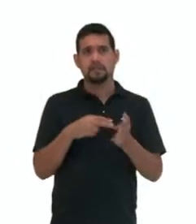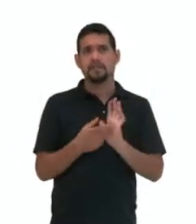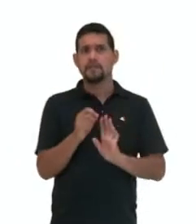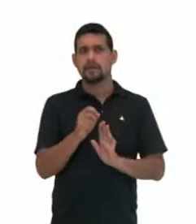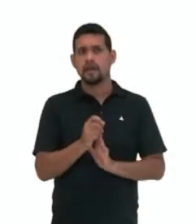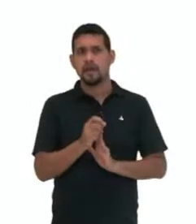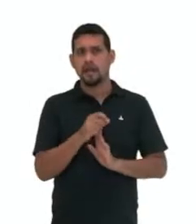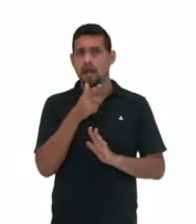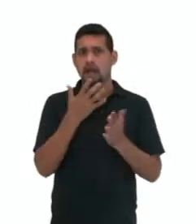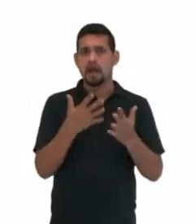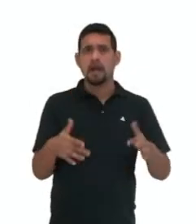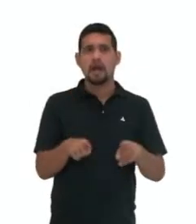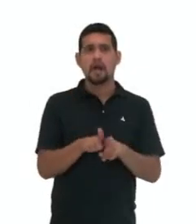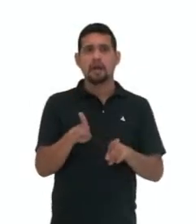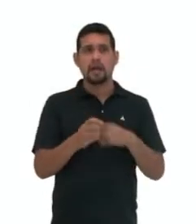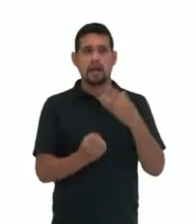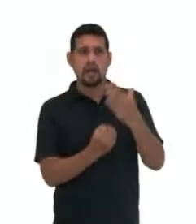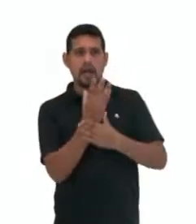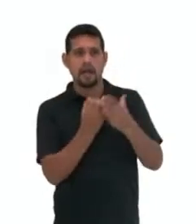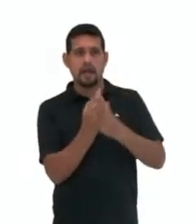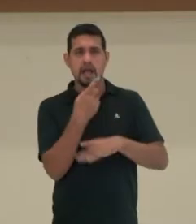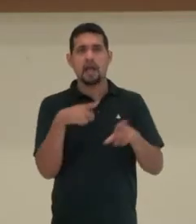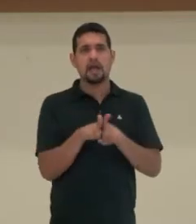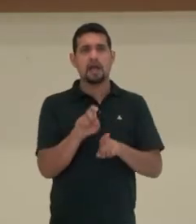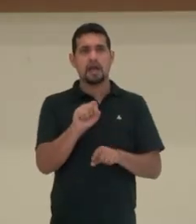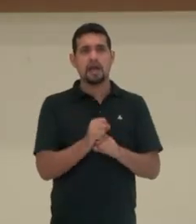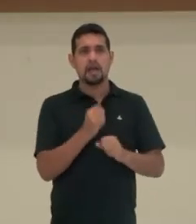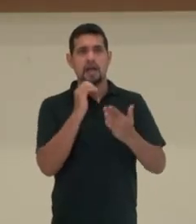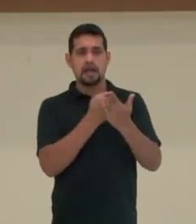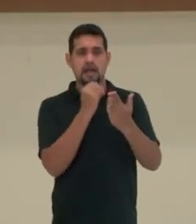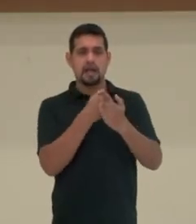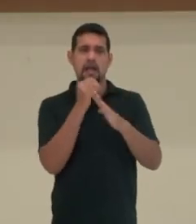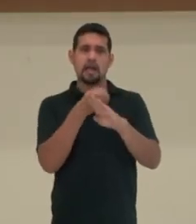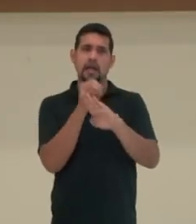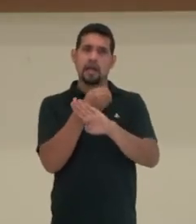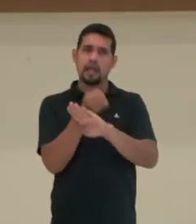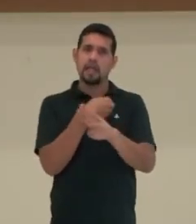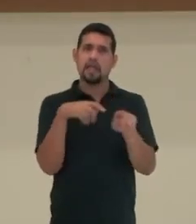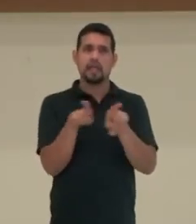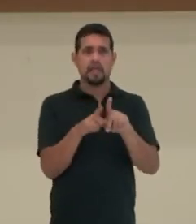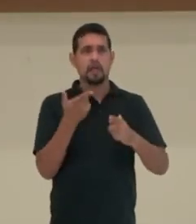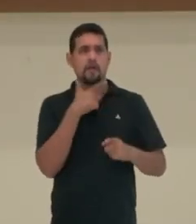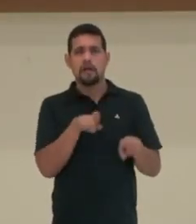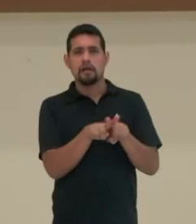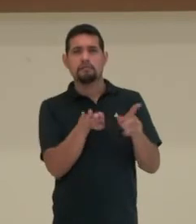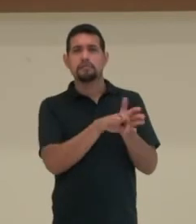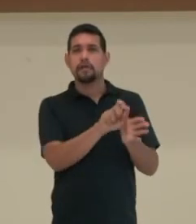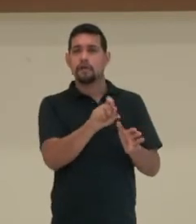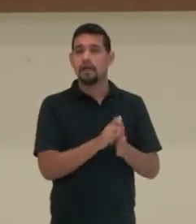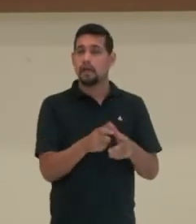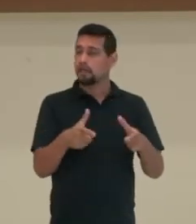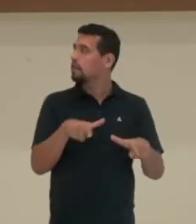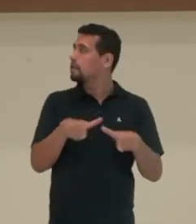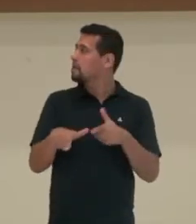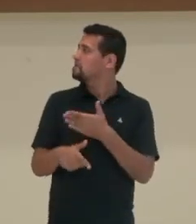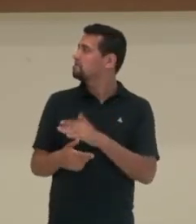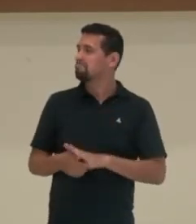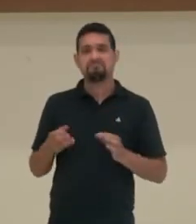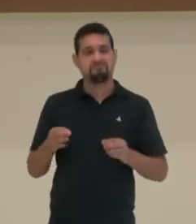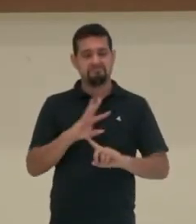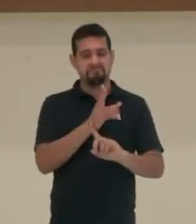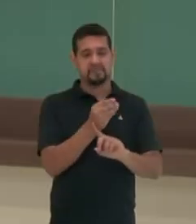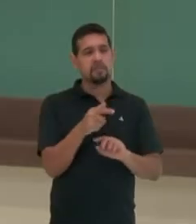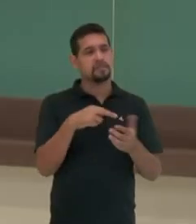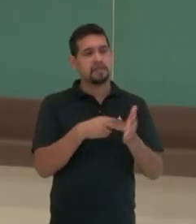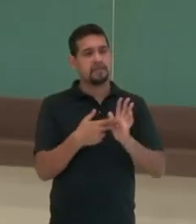trabalho do artista na hora de criar, né? De entalhar esse desenho, conseguir chegar nessa obra de arte, né? Então, não é